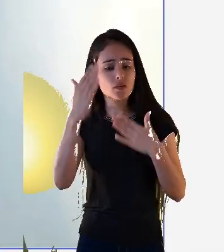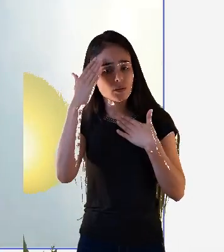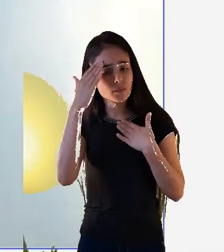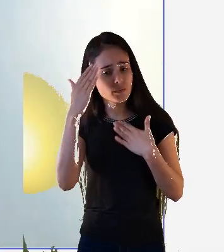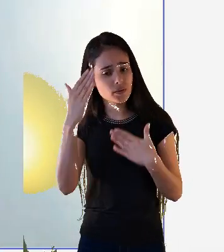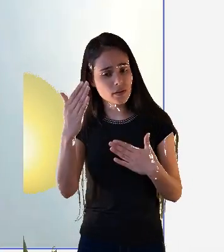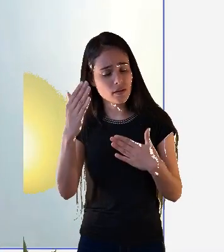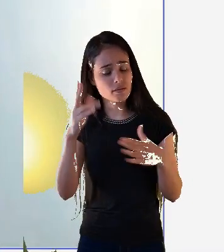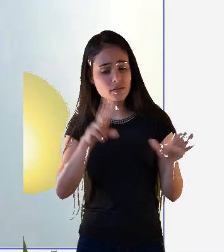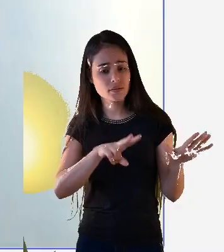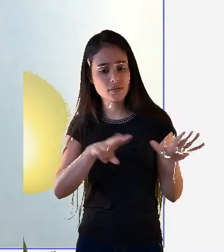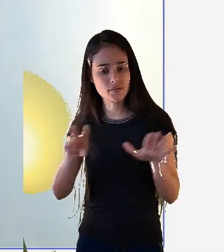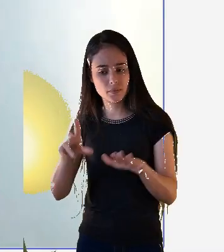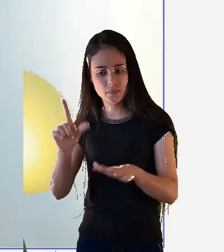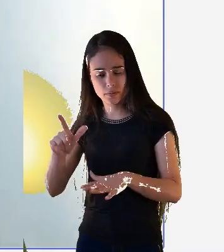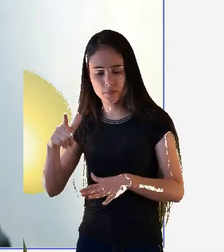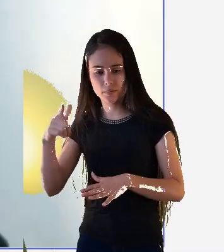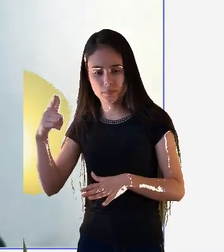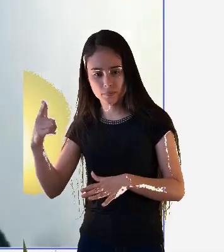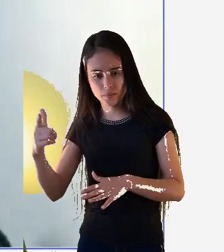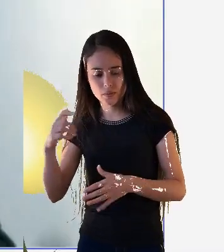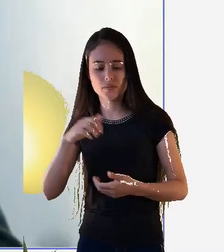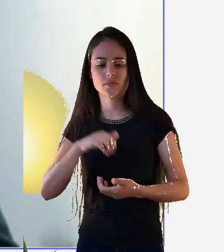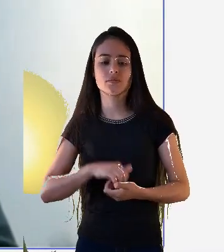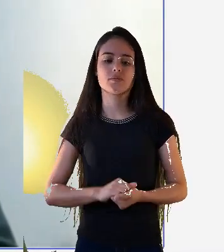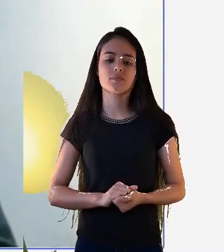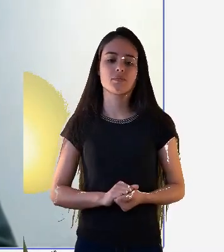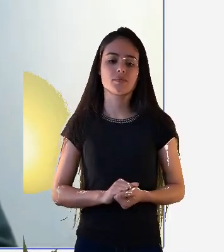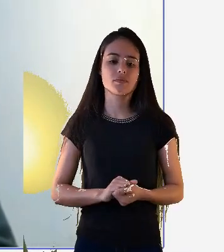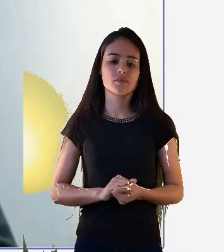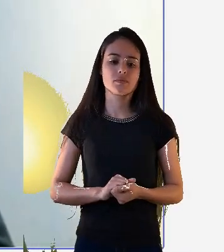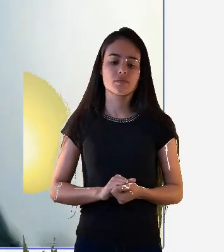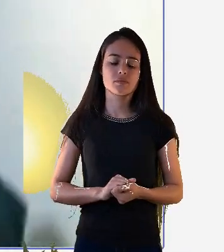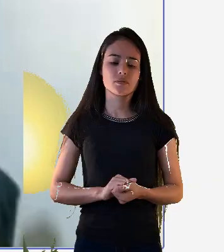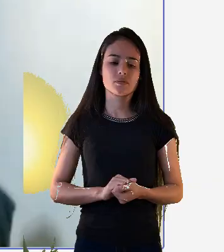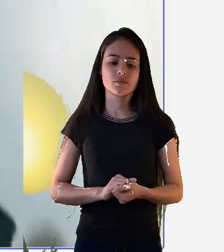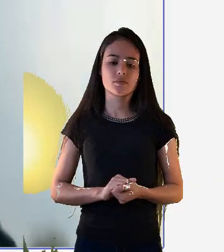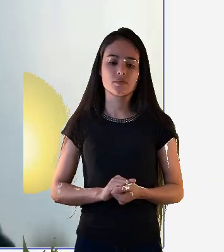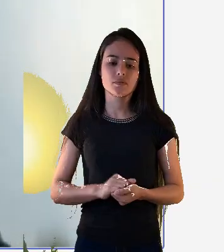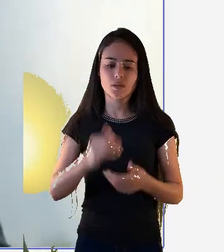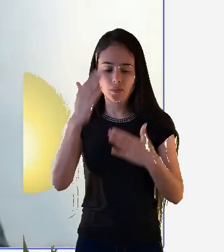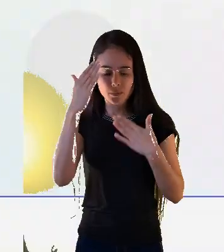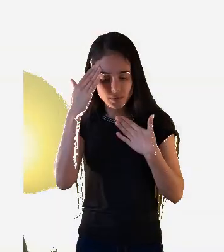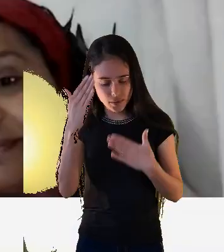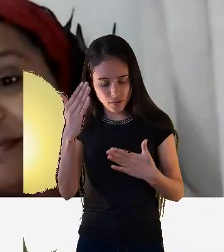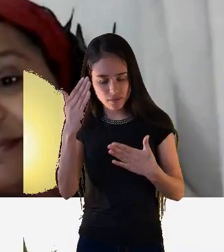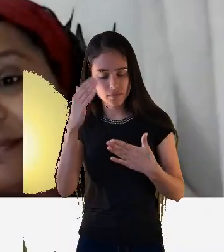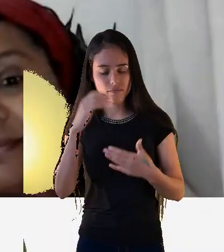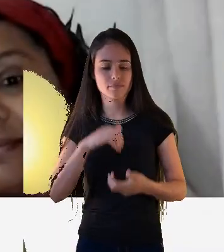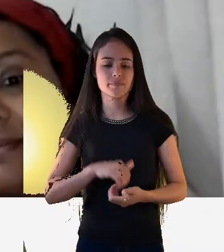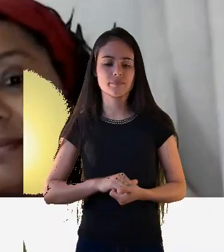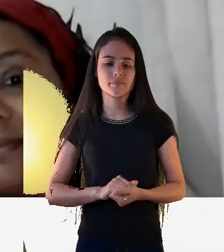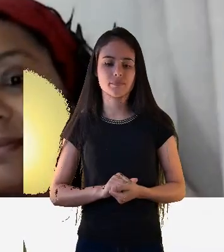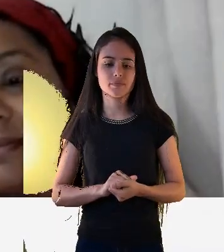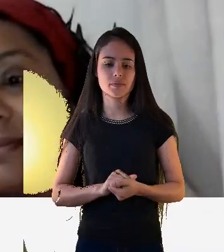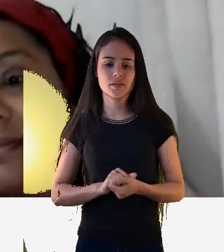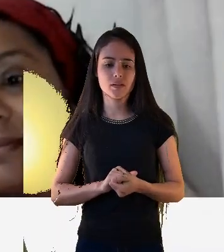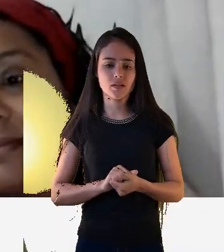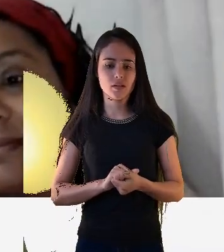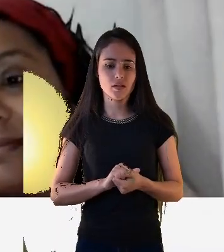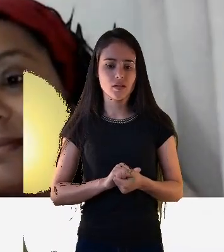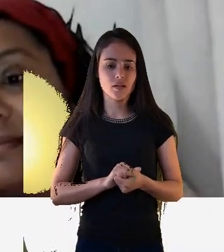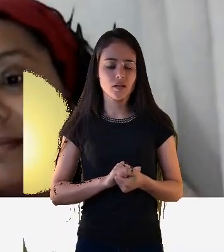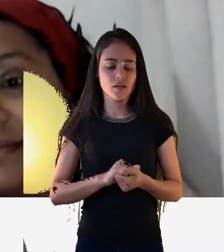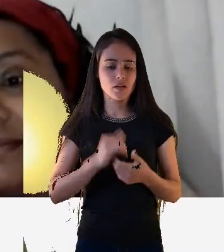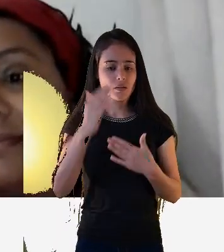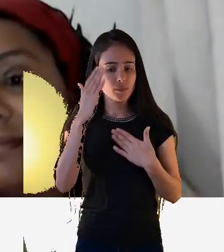Arruda. Obrigado, Amanda, pela sabedoria. Obrigado, Amanda, pela dedicação à feira, principalmente pelo afeto,